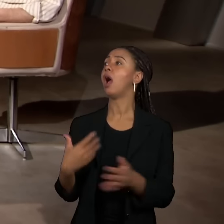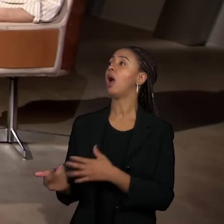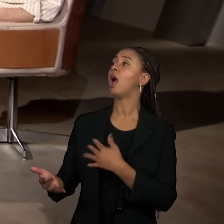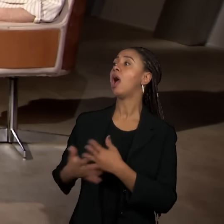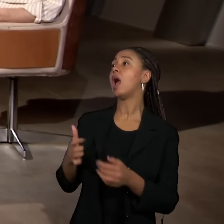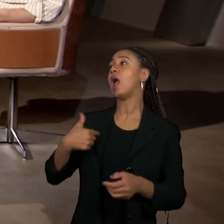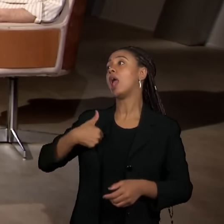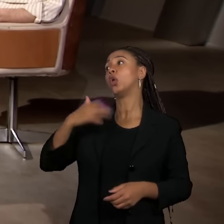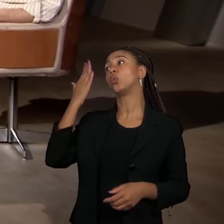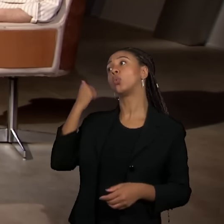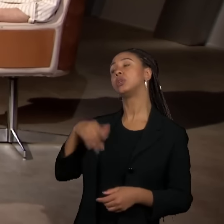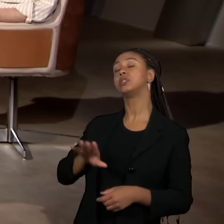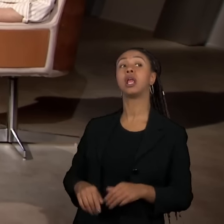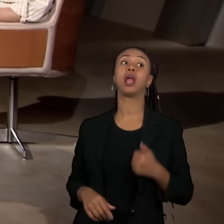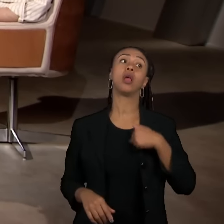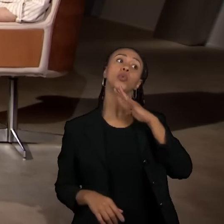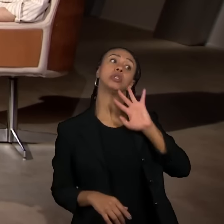pode